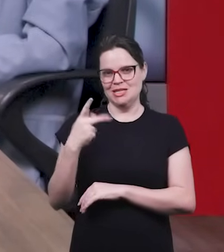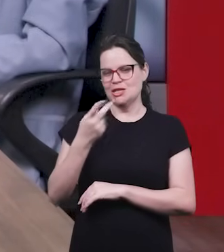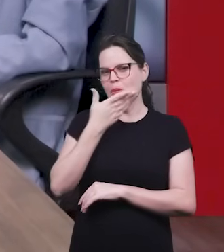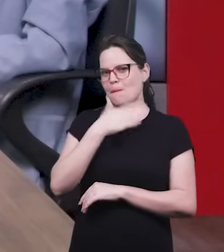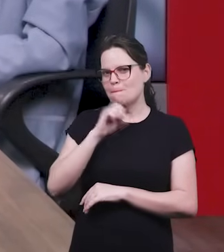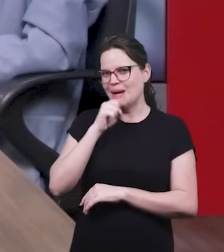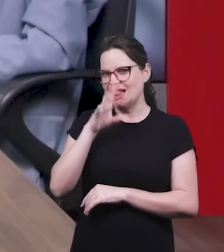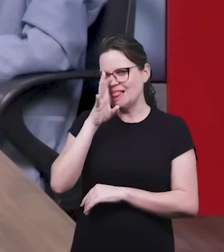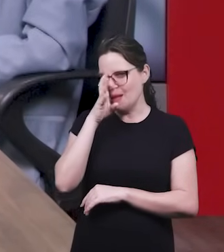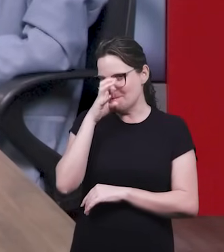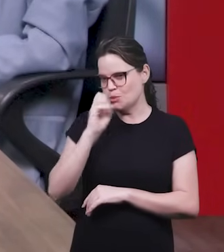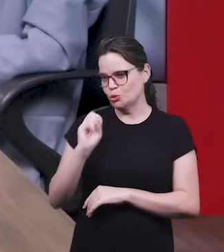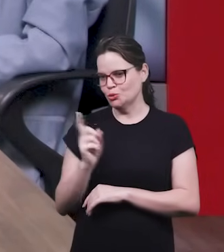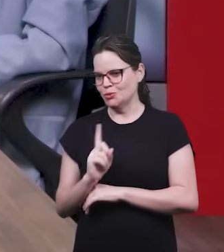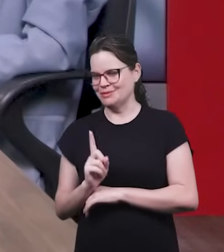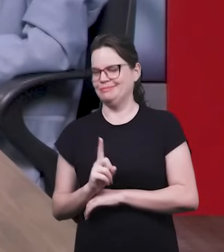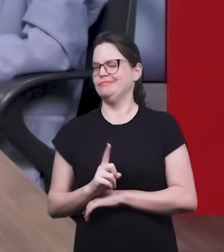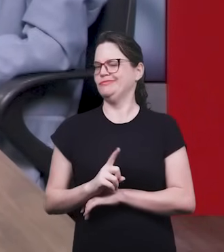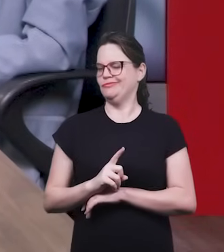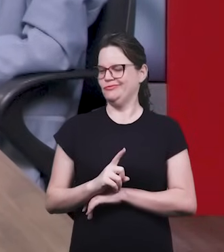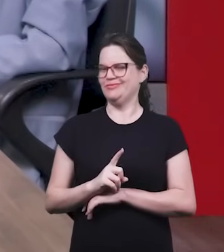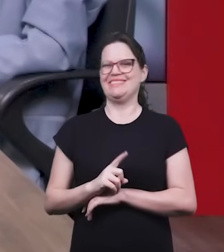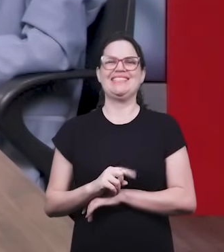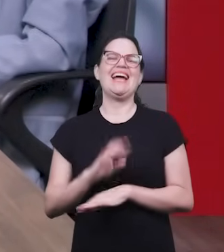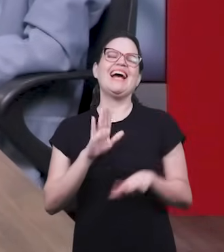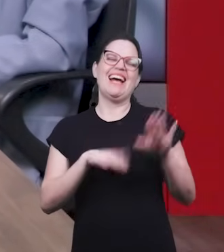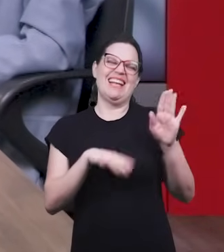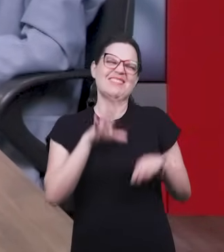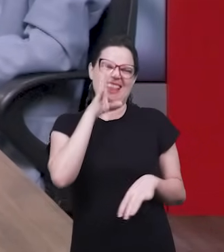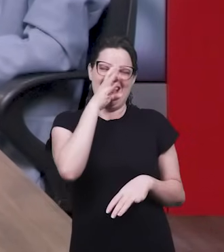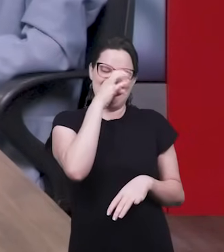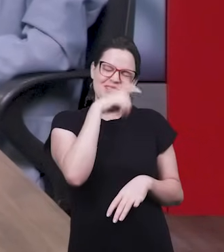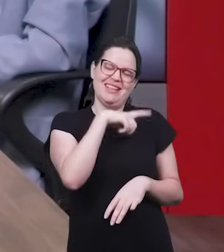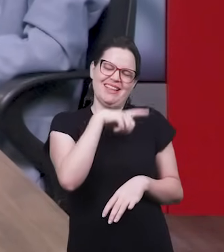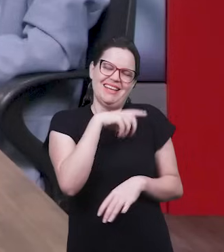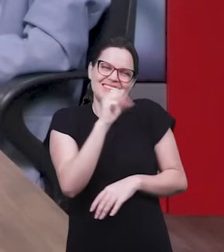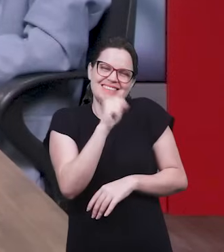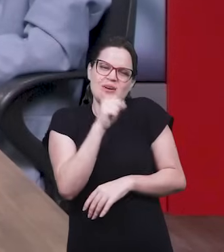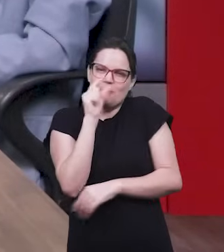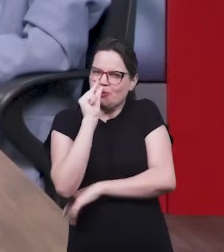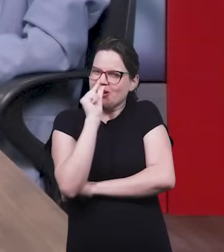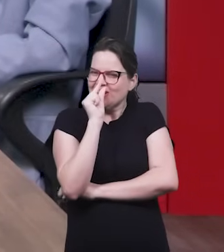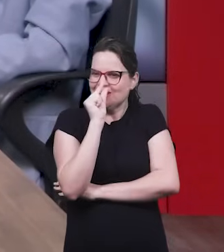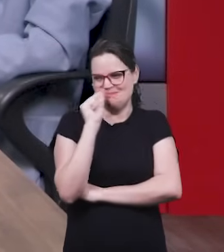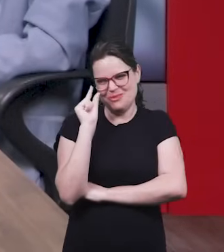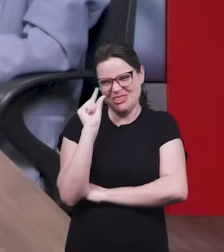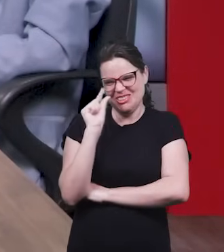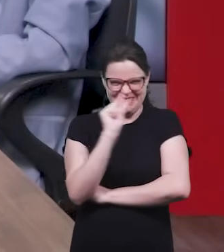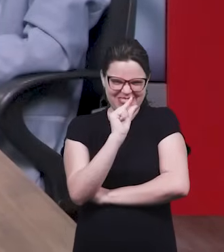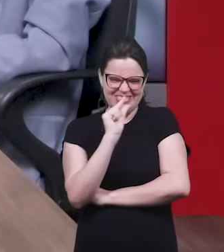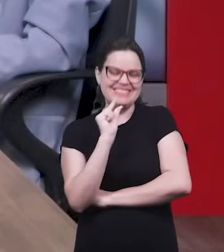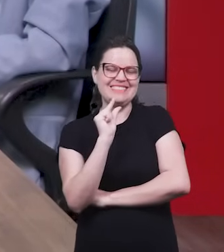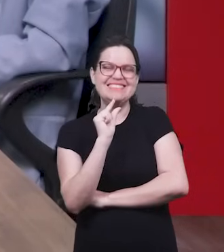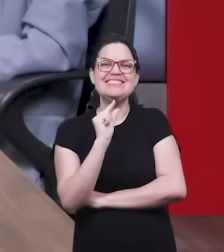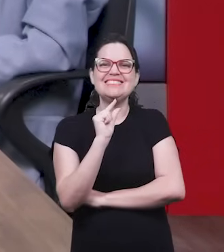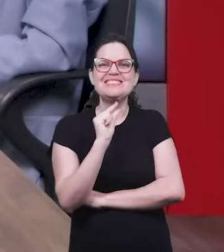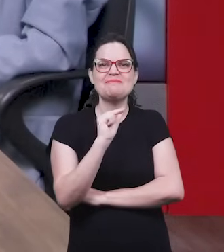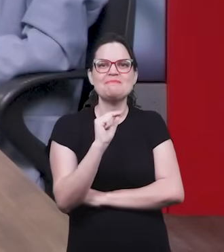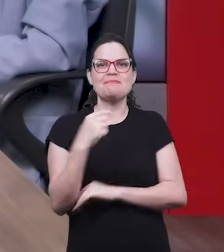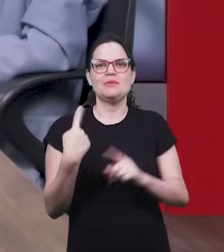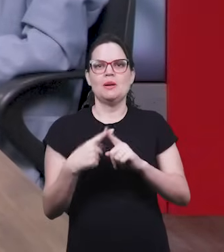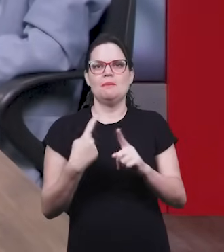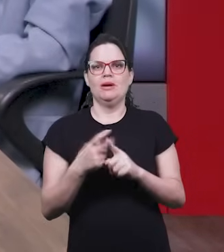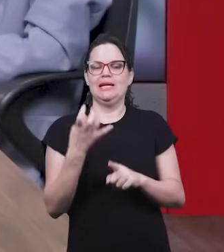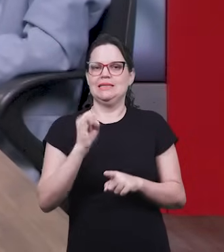maravilhosa. Às vezes. É, teimosia, às vezes você tem, né? Você um pouquinho, tem, né, pastor? Às vezes, né? Entendi. Se você não que for